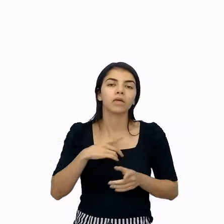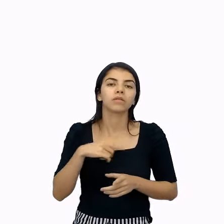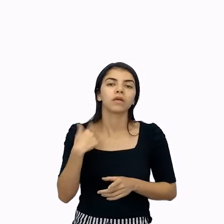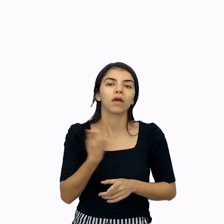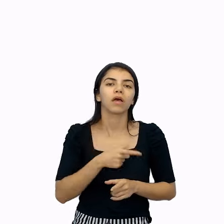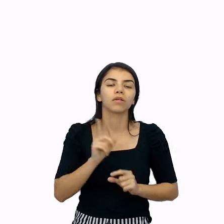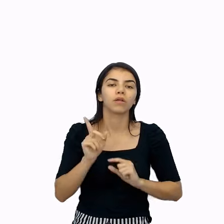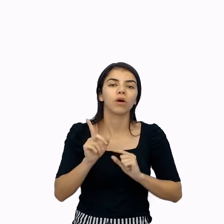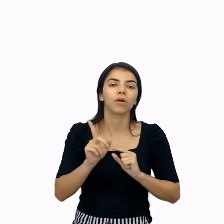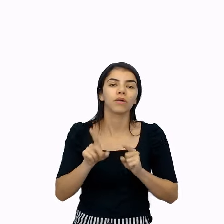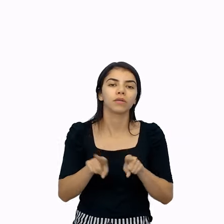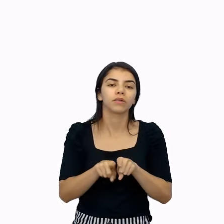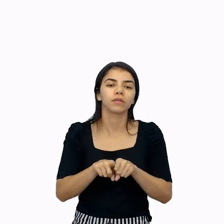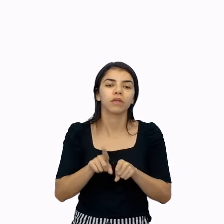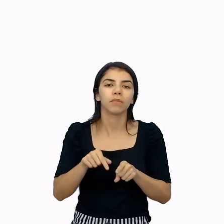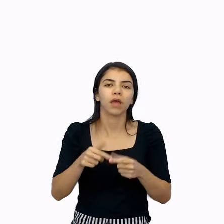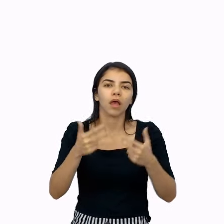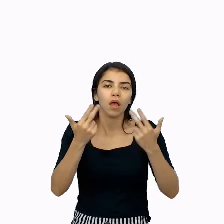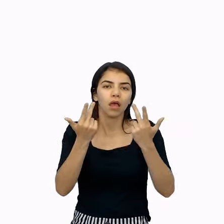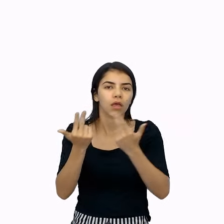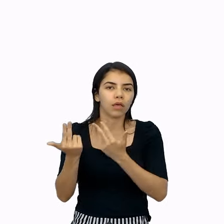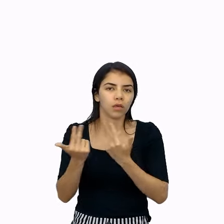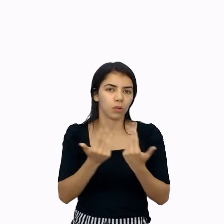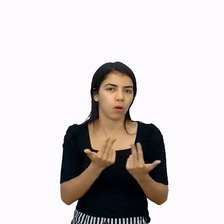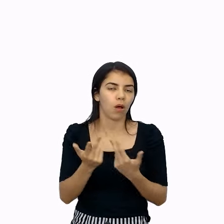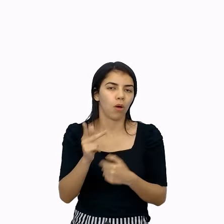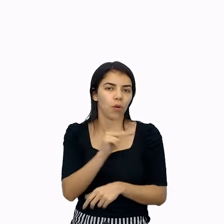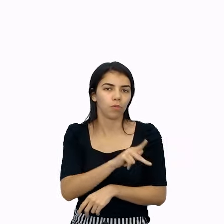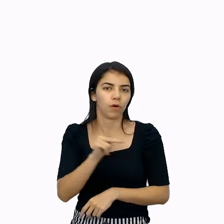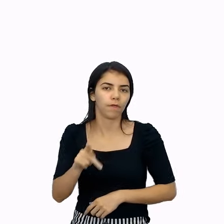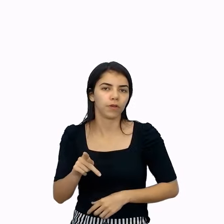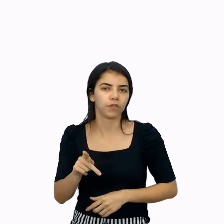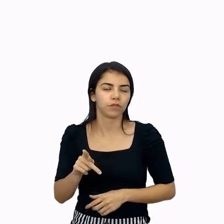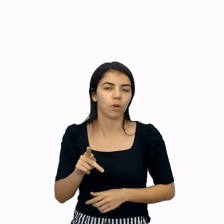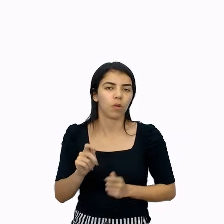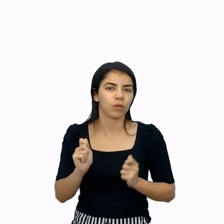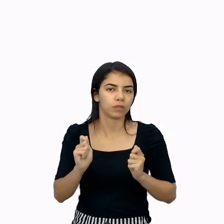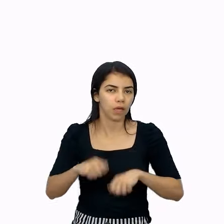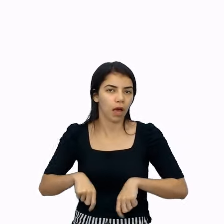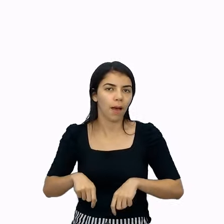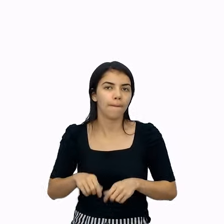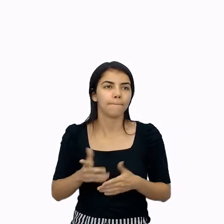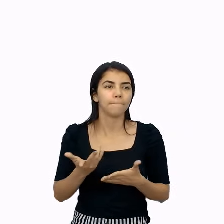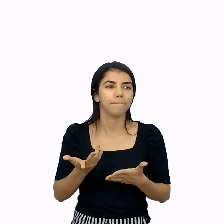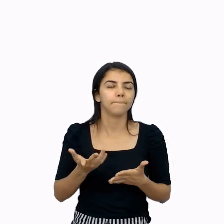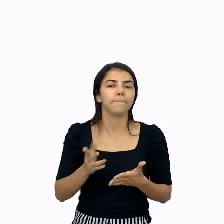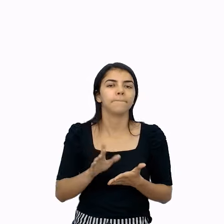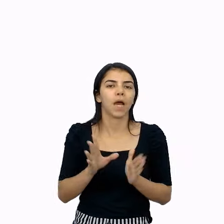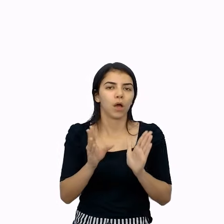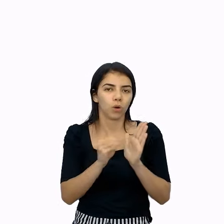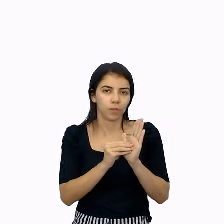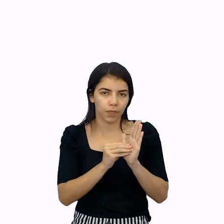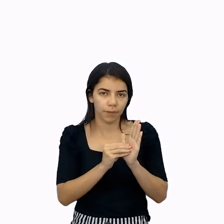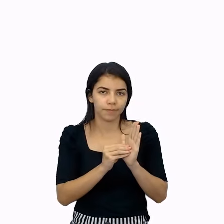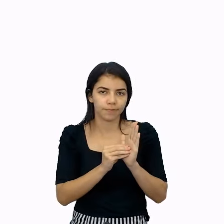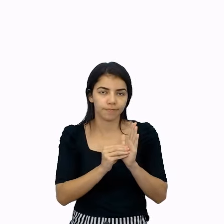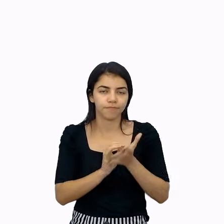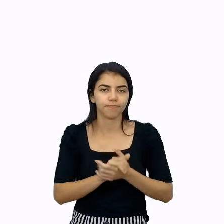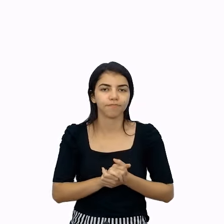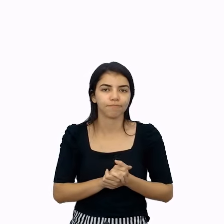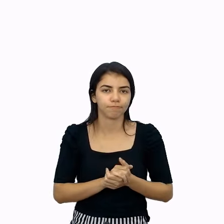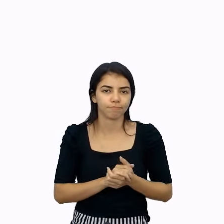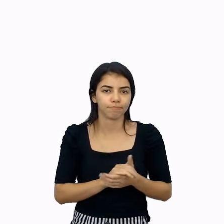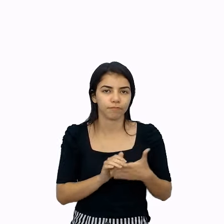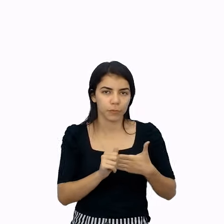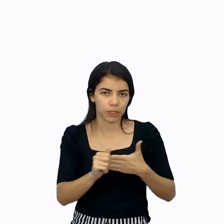forma, igual àquilo que os professores da escola podem seguir, né, esses parâmetros aí. Então,